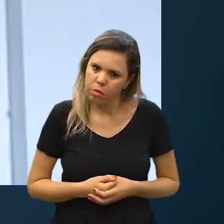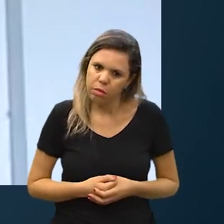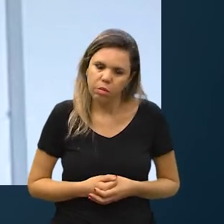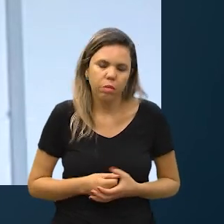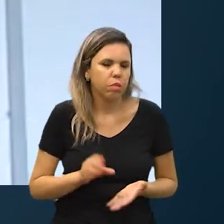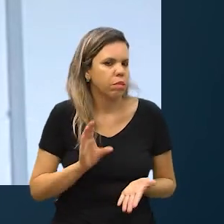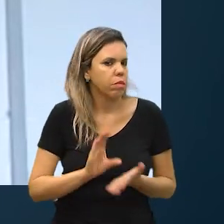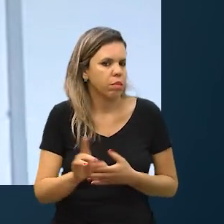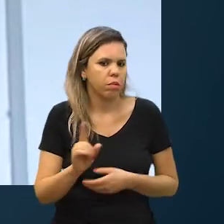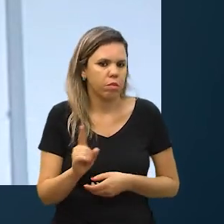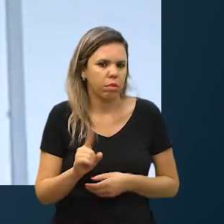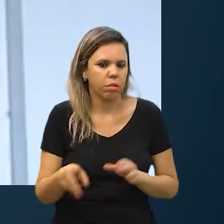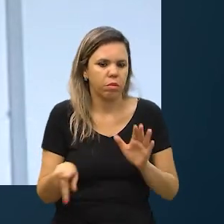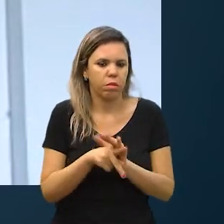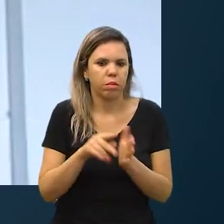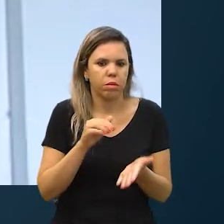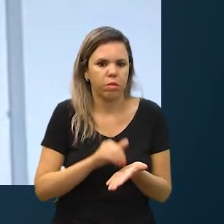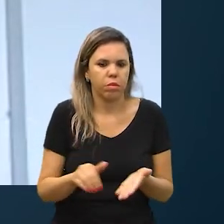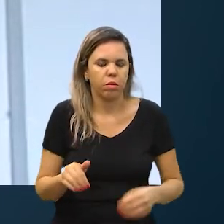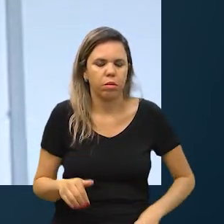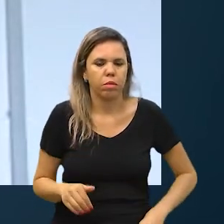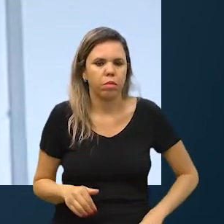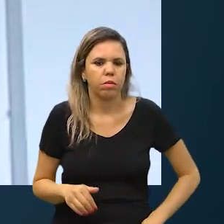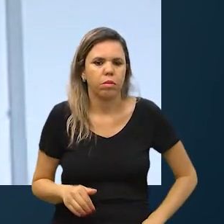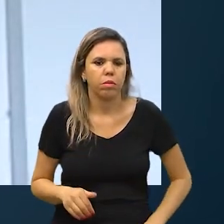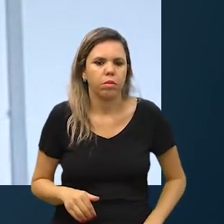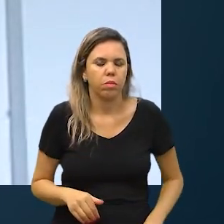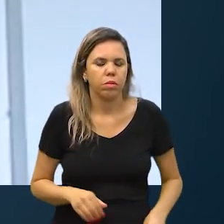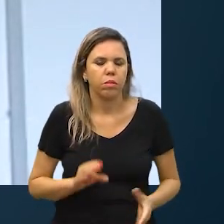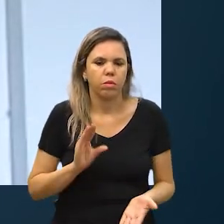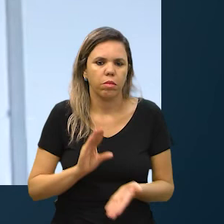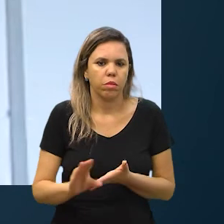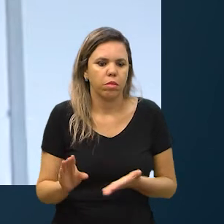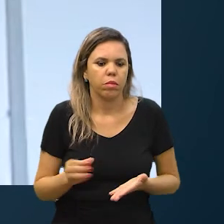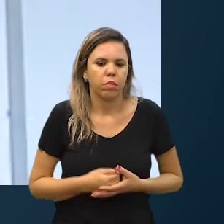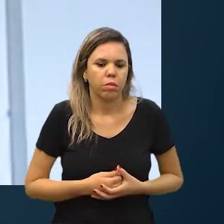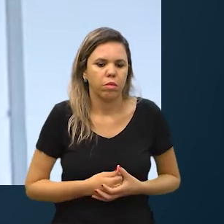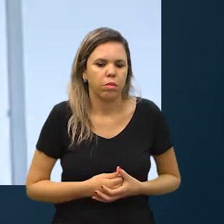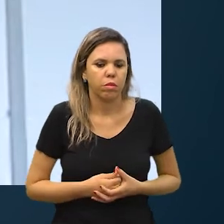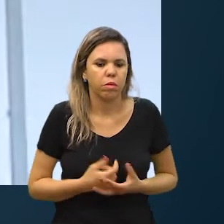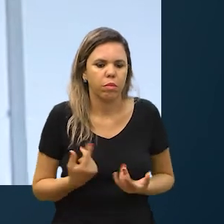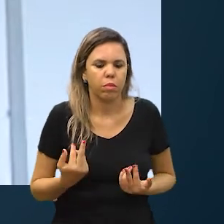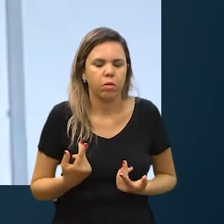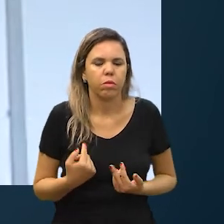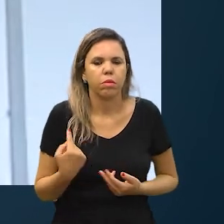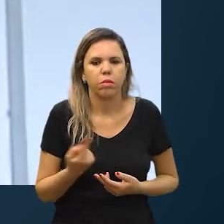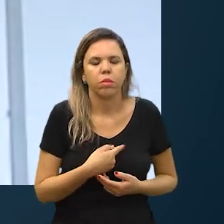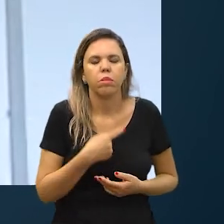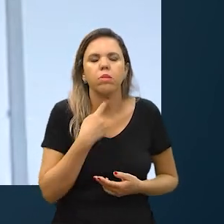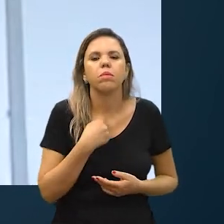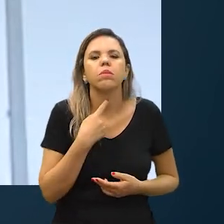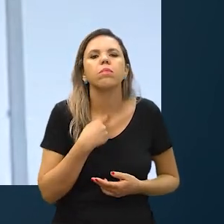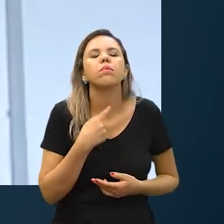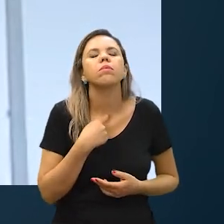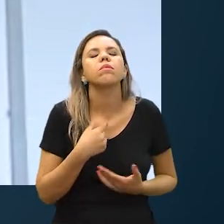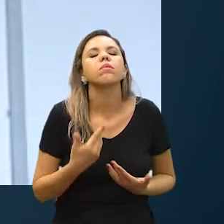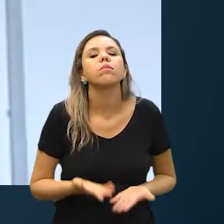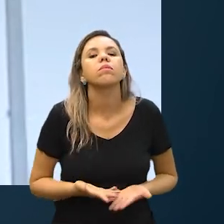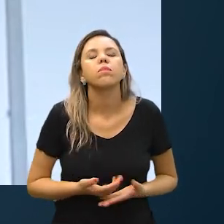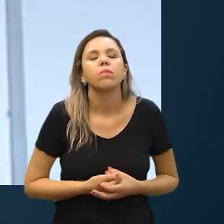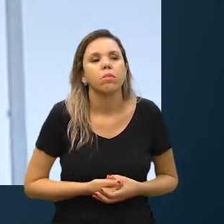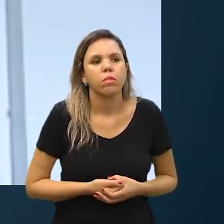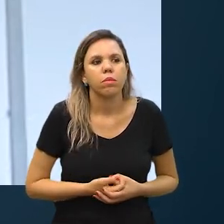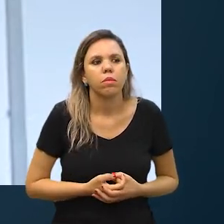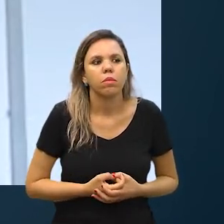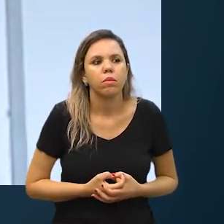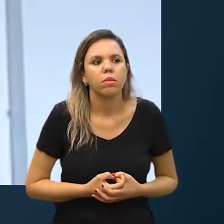questão do investimento, né, o próprio escritório, além de incubar a gente, eles investiram. E aí, qual que foi a nossa vantagem, né? E assim, eu não